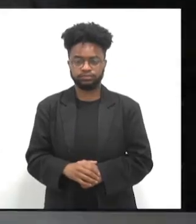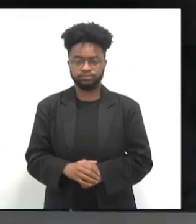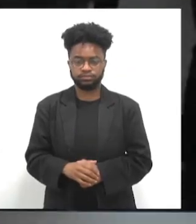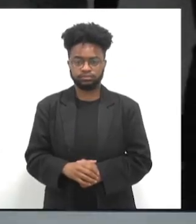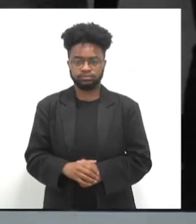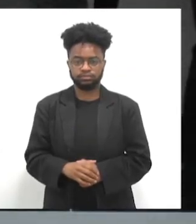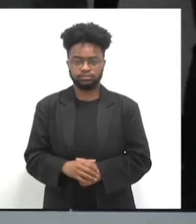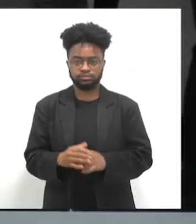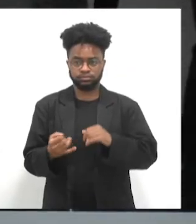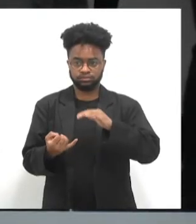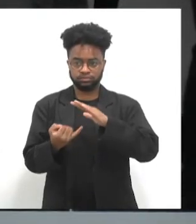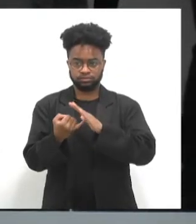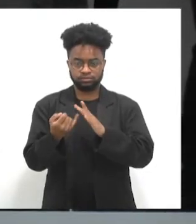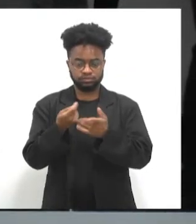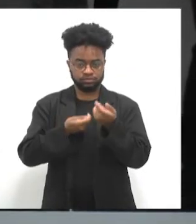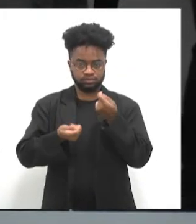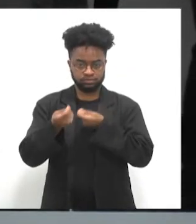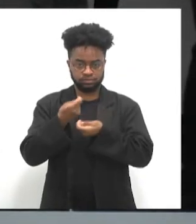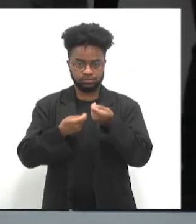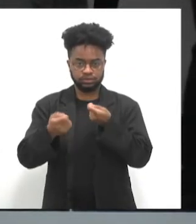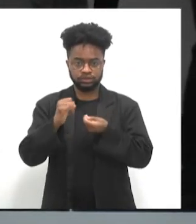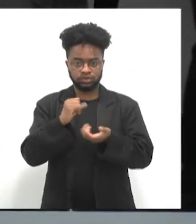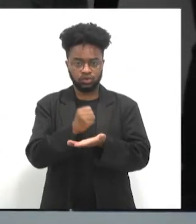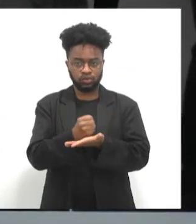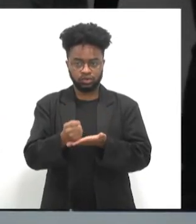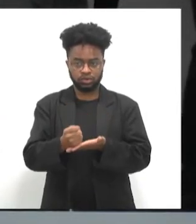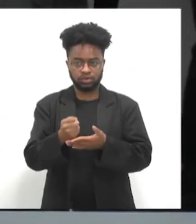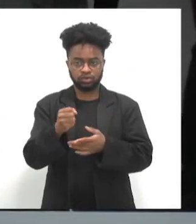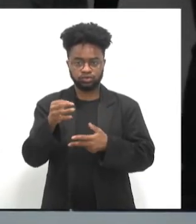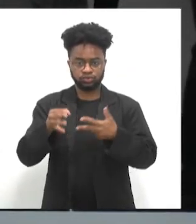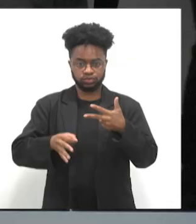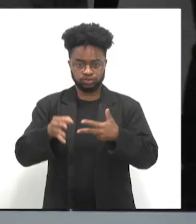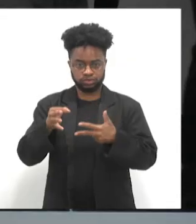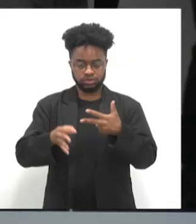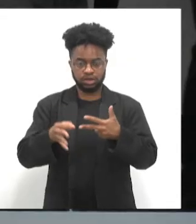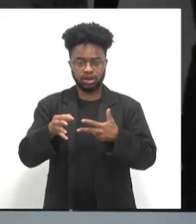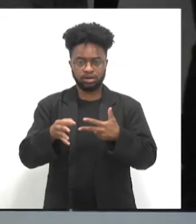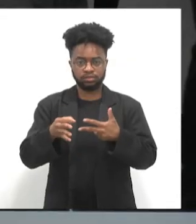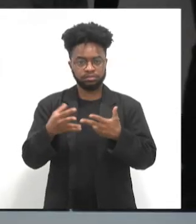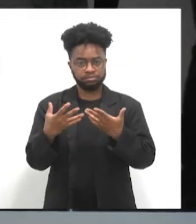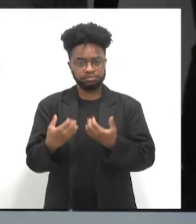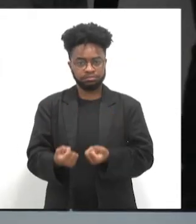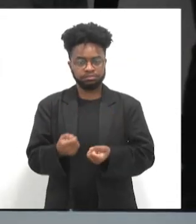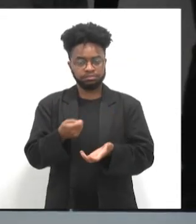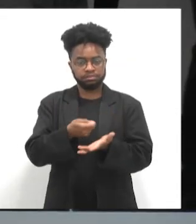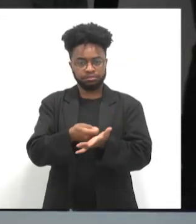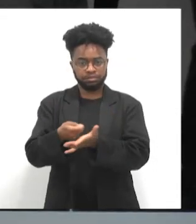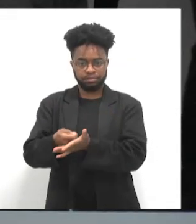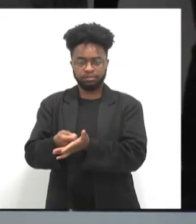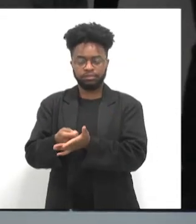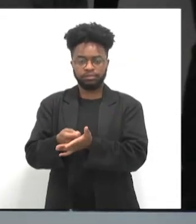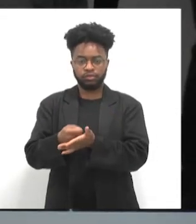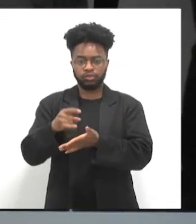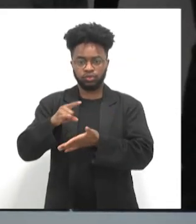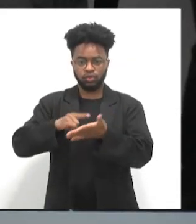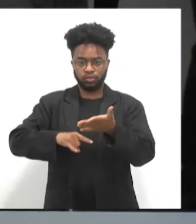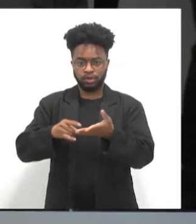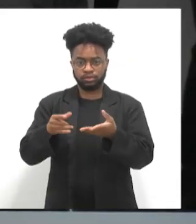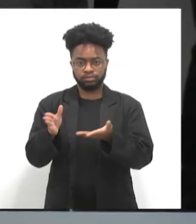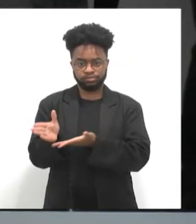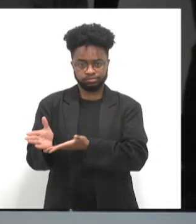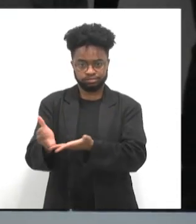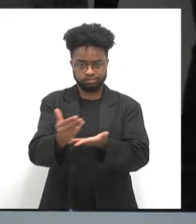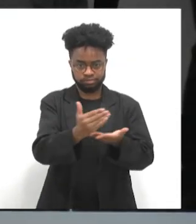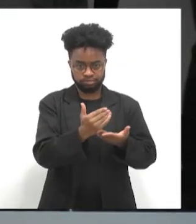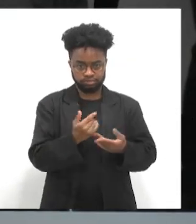a instituição financeira contratada pelo Poder Judiciário para receber o pagamento da Guia de Recolhimento de Receita